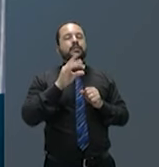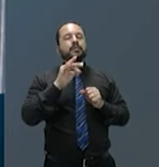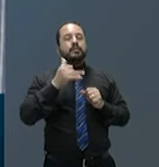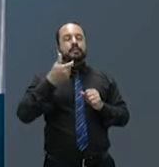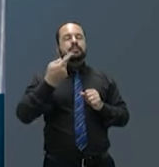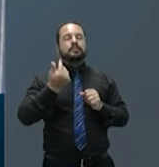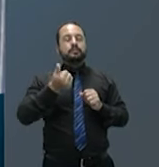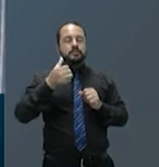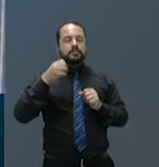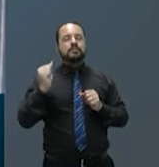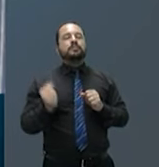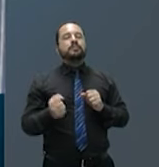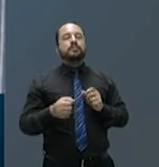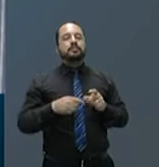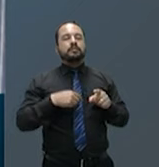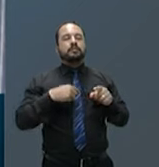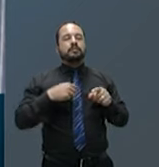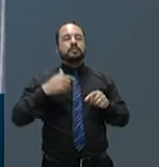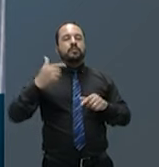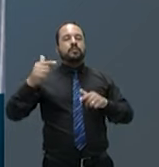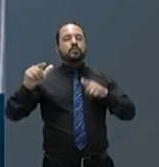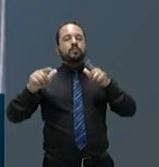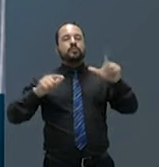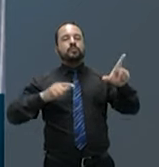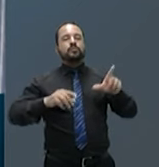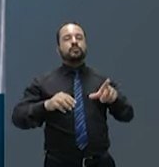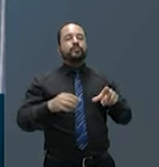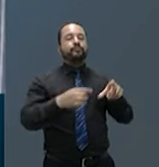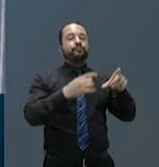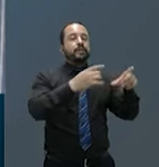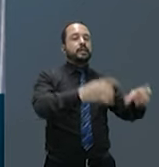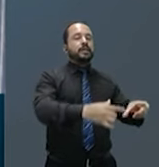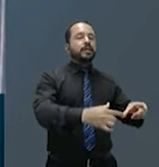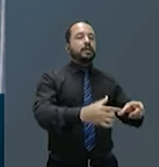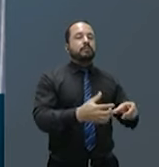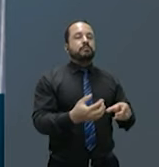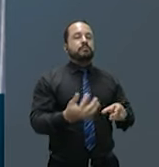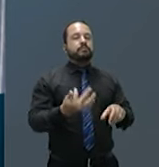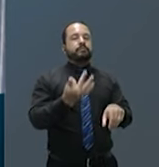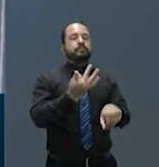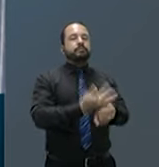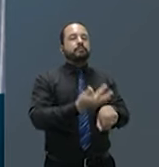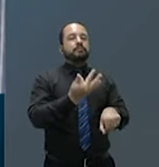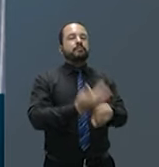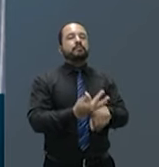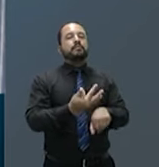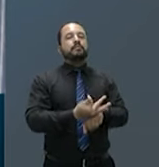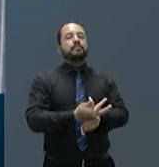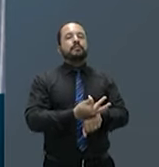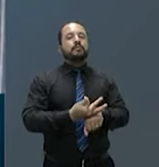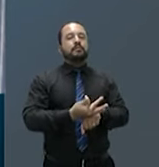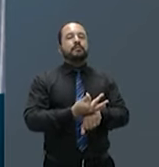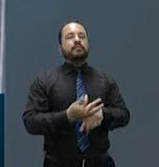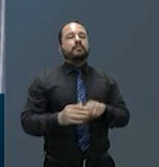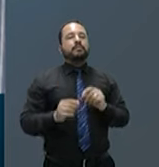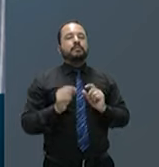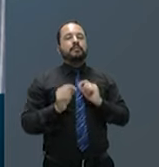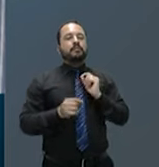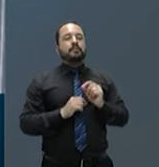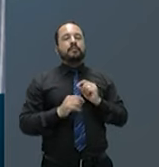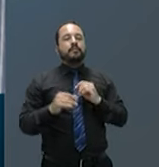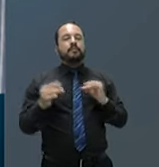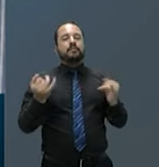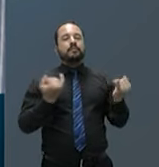1.813.684 para outros feriados locais, pois está no fato de que a orientação